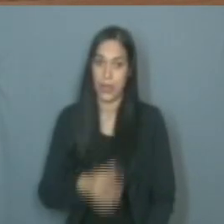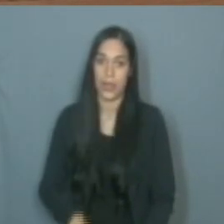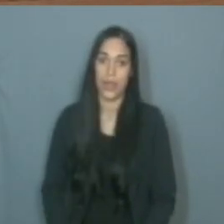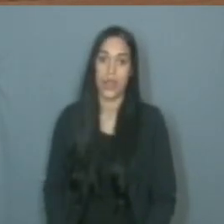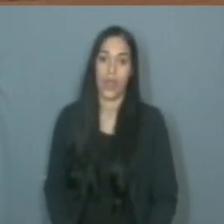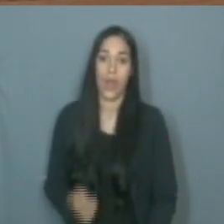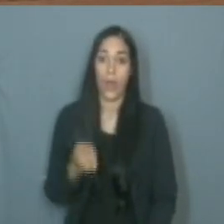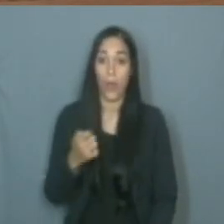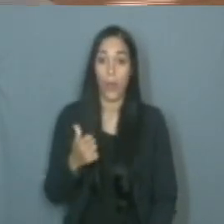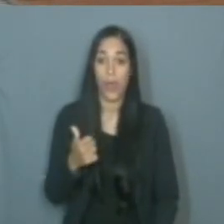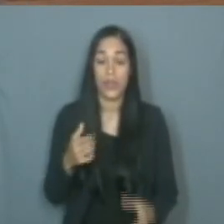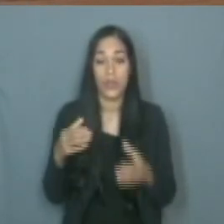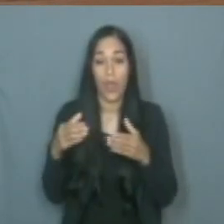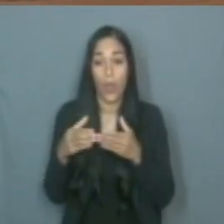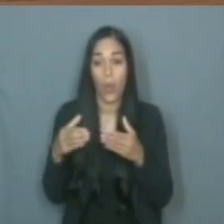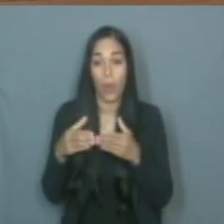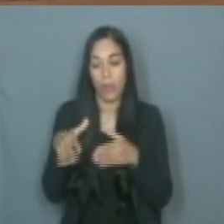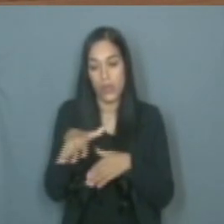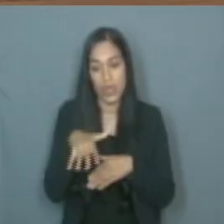já é quase uma comunidade.